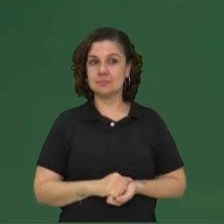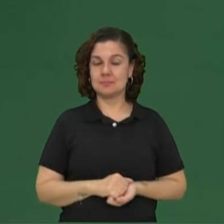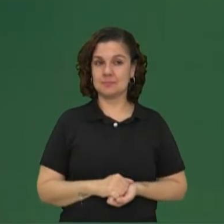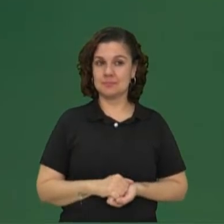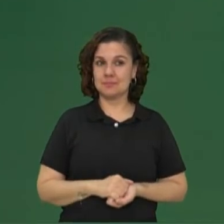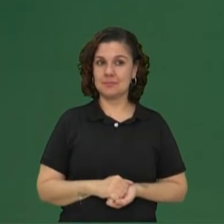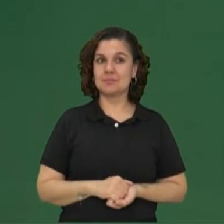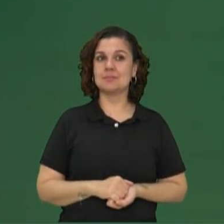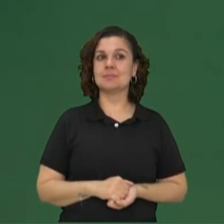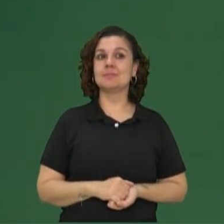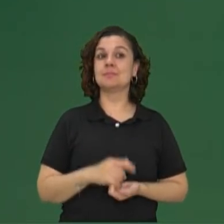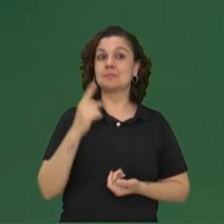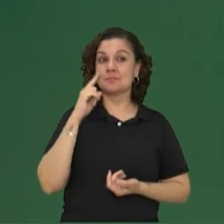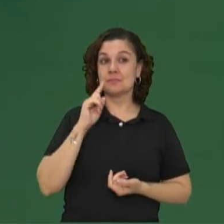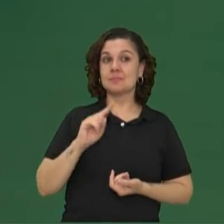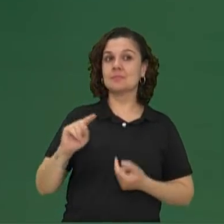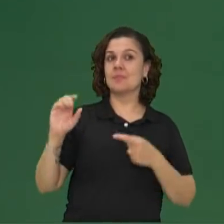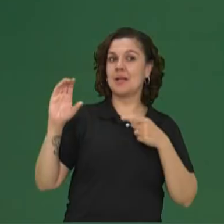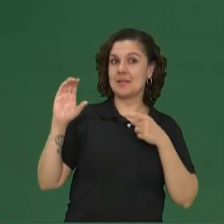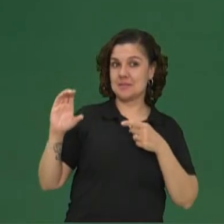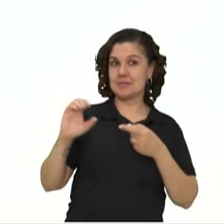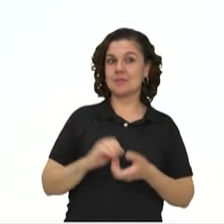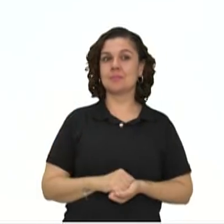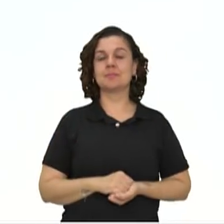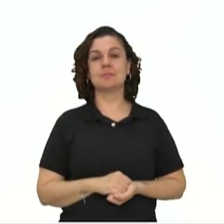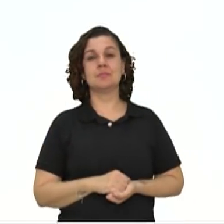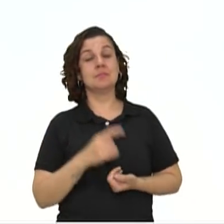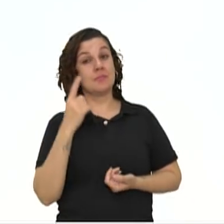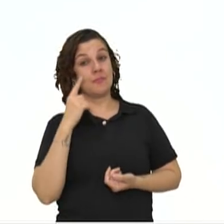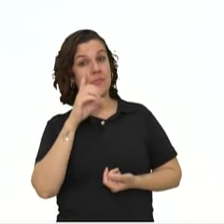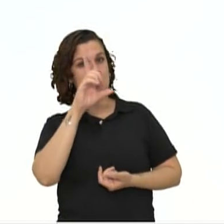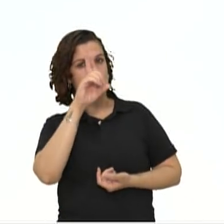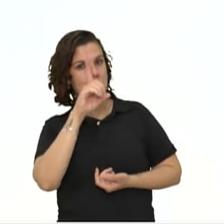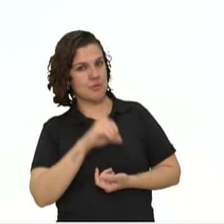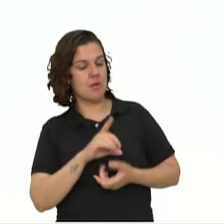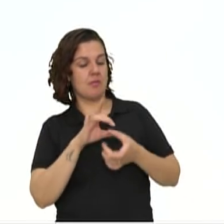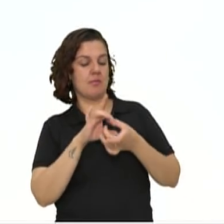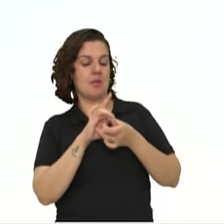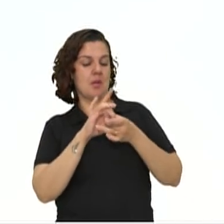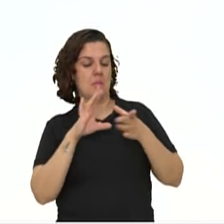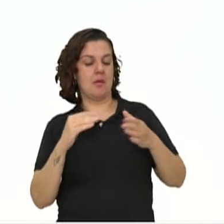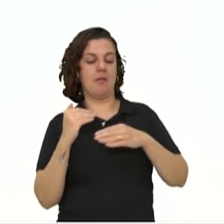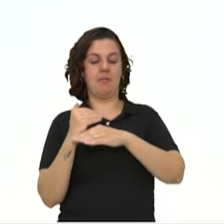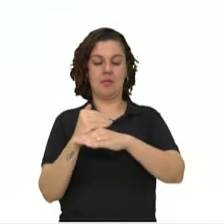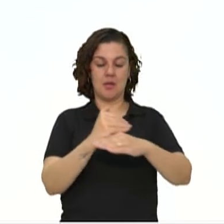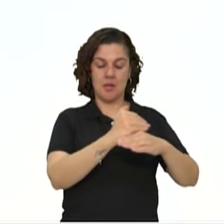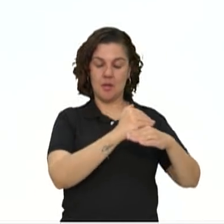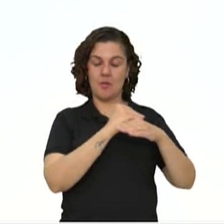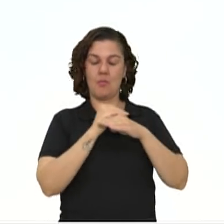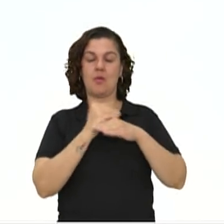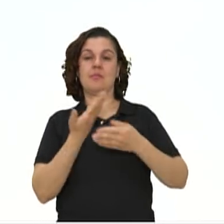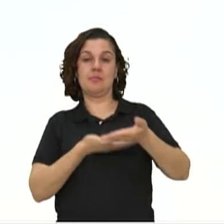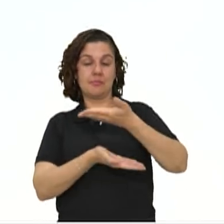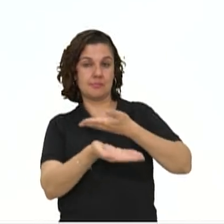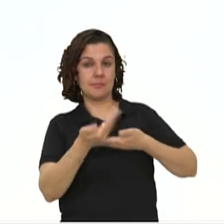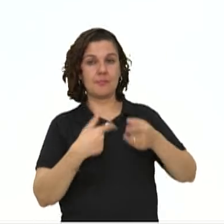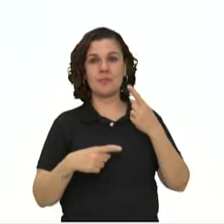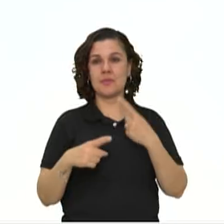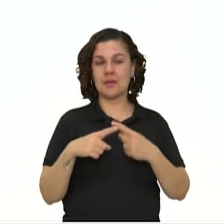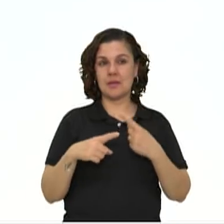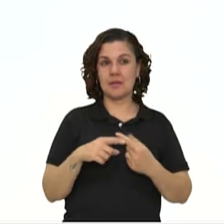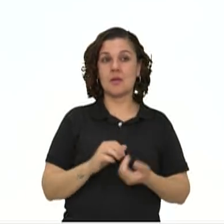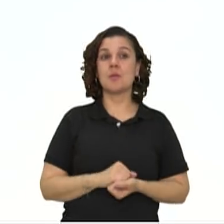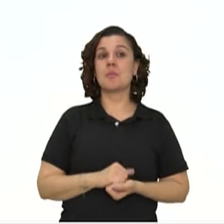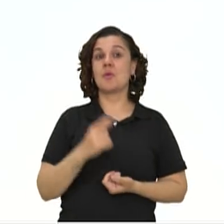ver qual que é a questão correta? Seria a letra C, direito à liberdade, à igualdade e à fraternidade. Por que